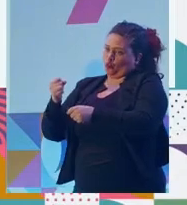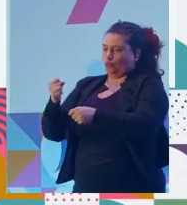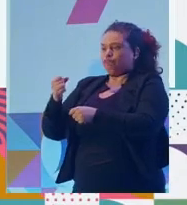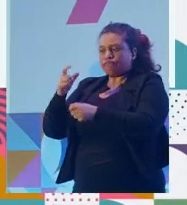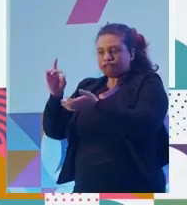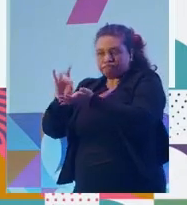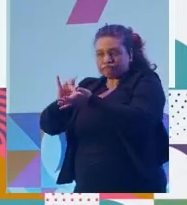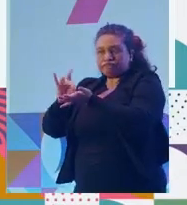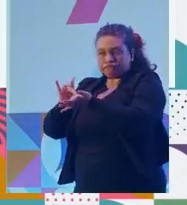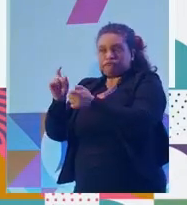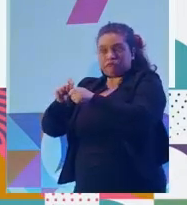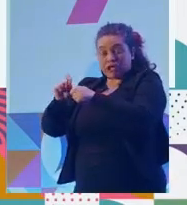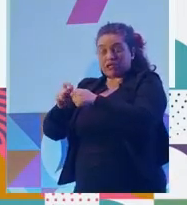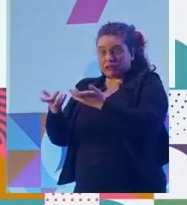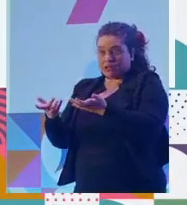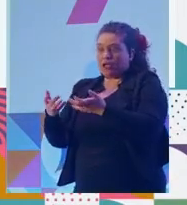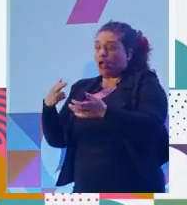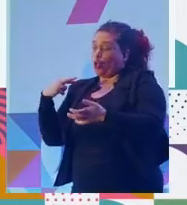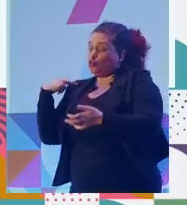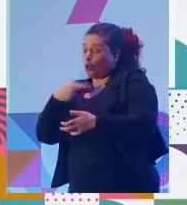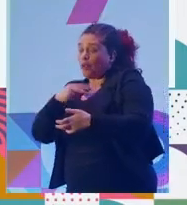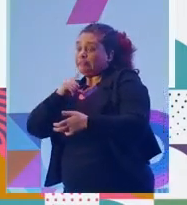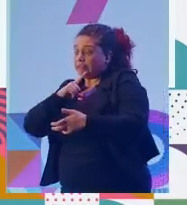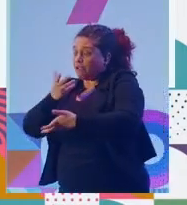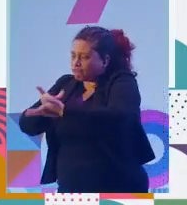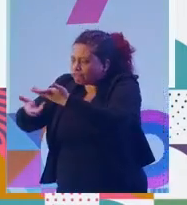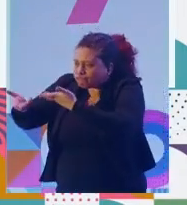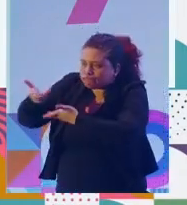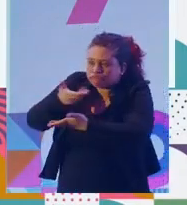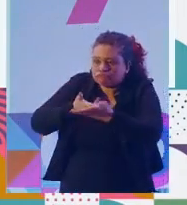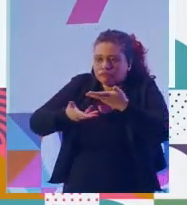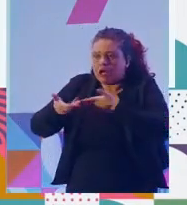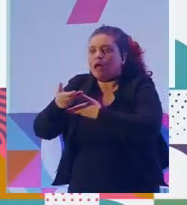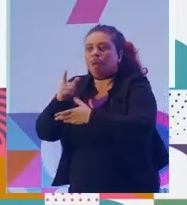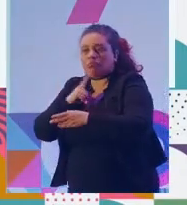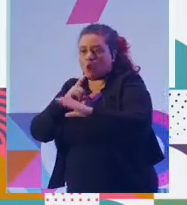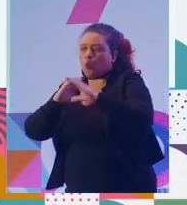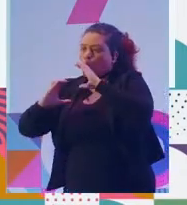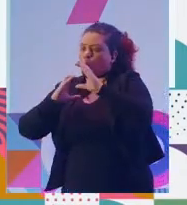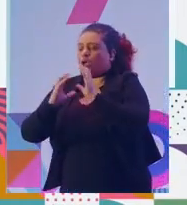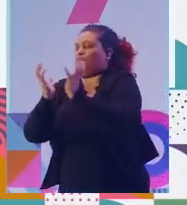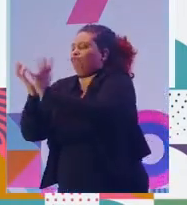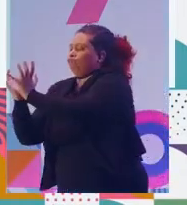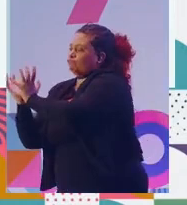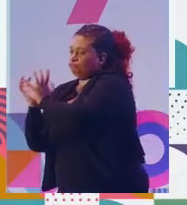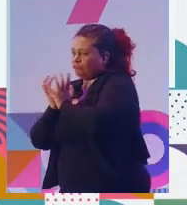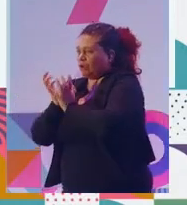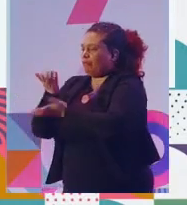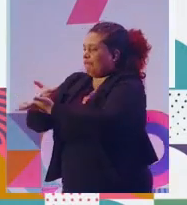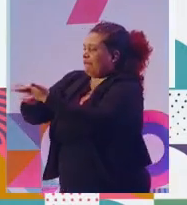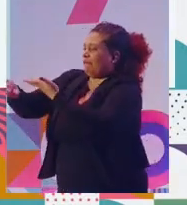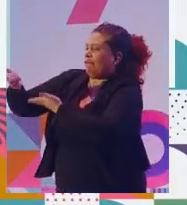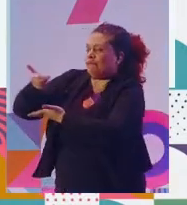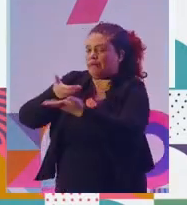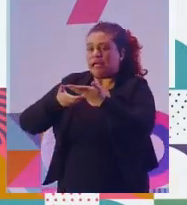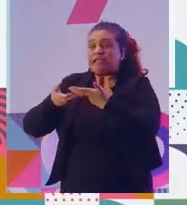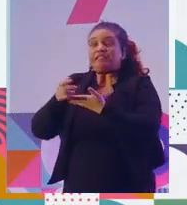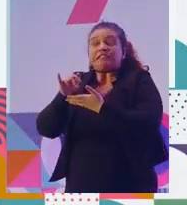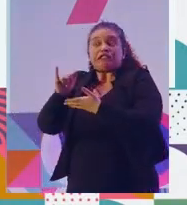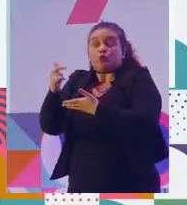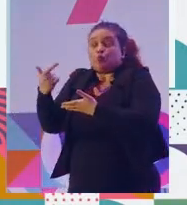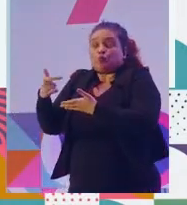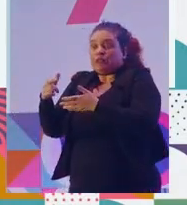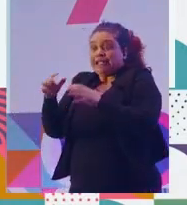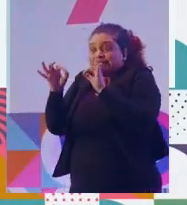são as formas de colaboração. A arquitetura também é definida pelas linhas de comunicação das equipes. Então, se nós não temos uma forma estruturada